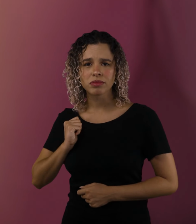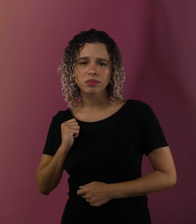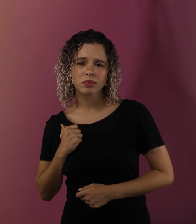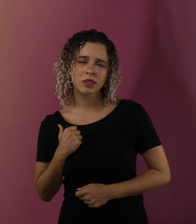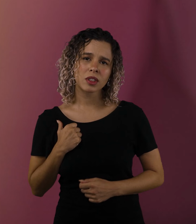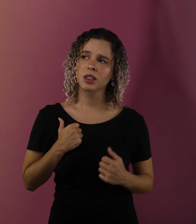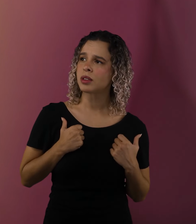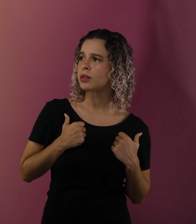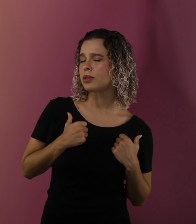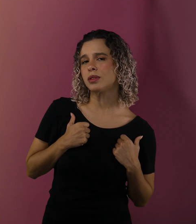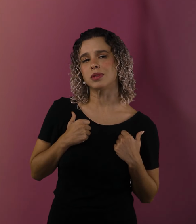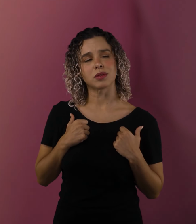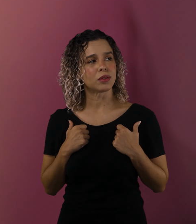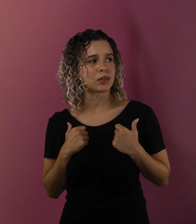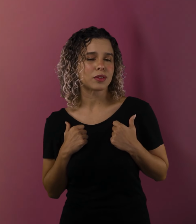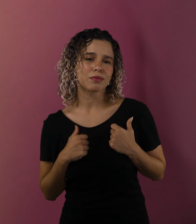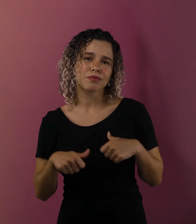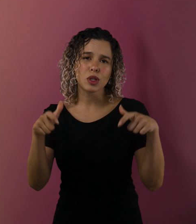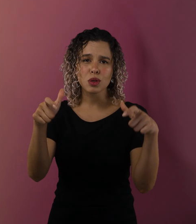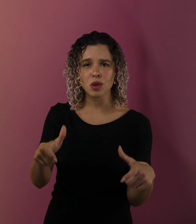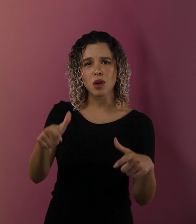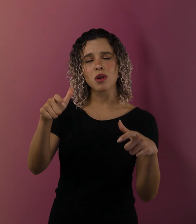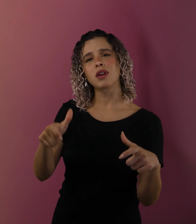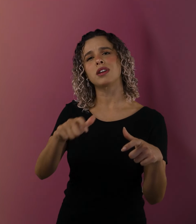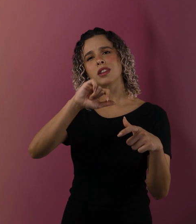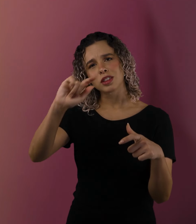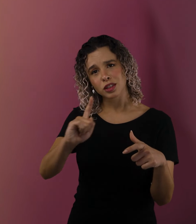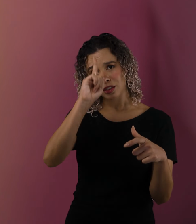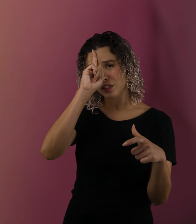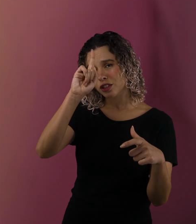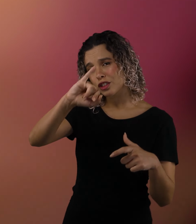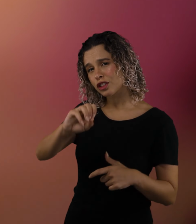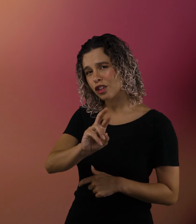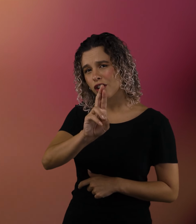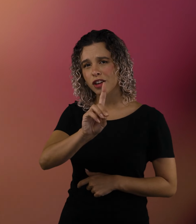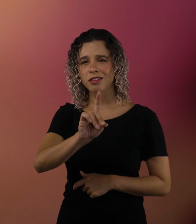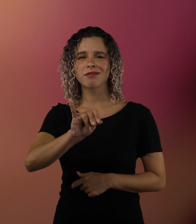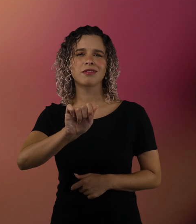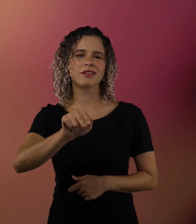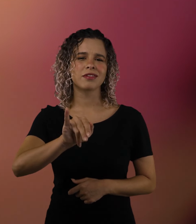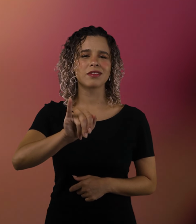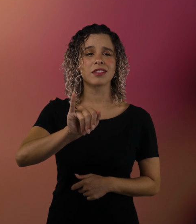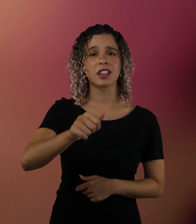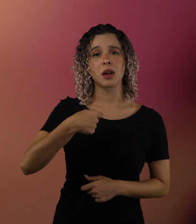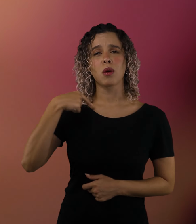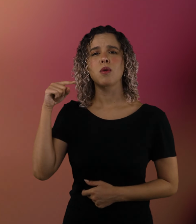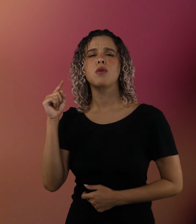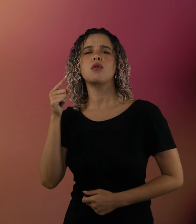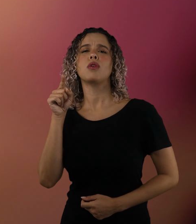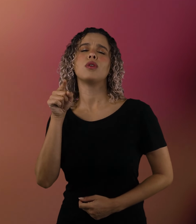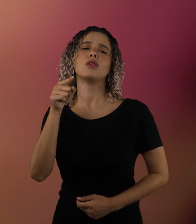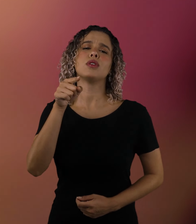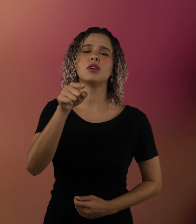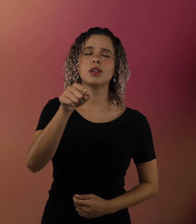going over Jordan. Mais fotos. I'm just a going. Um